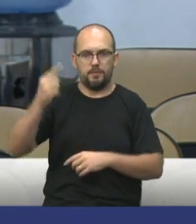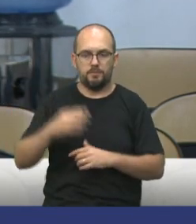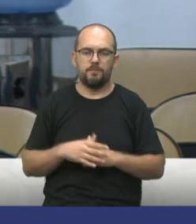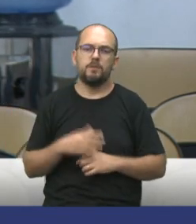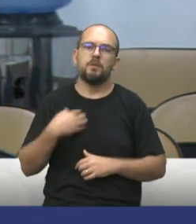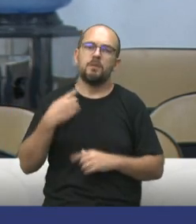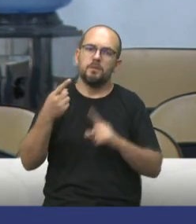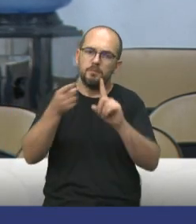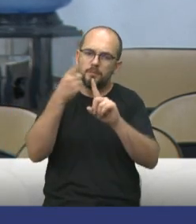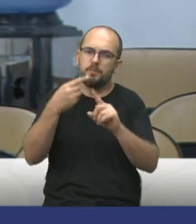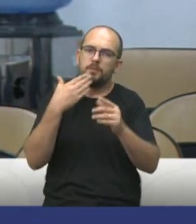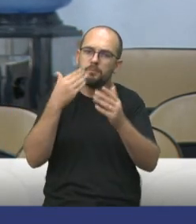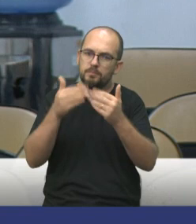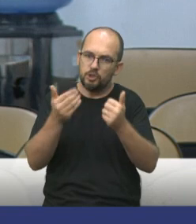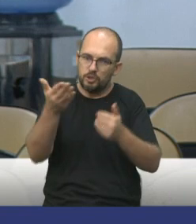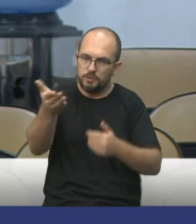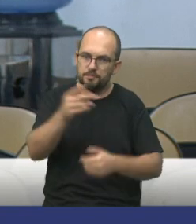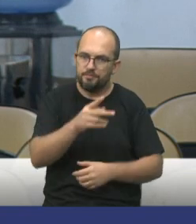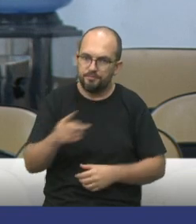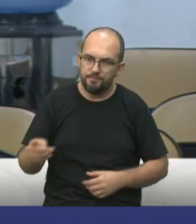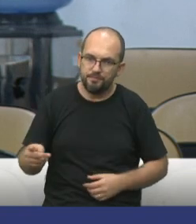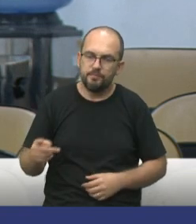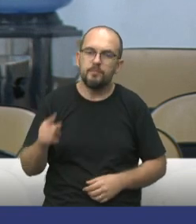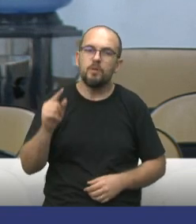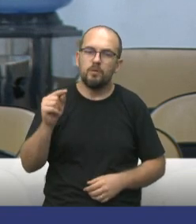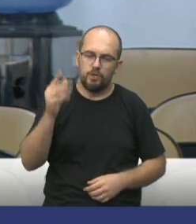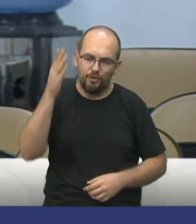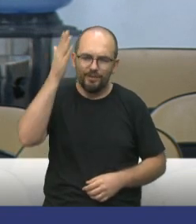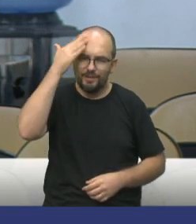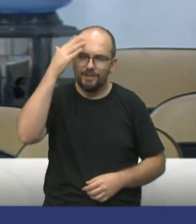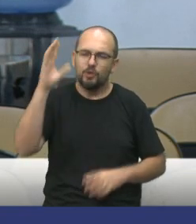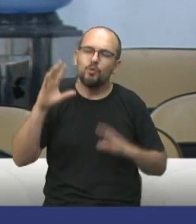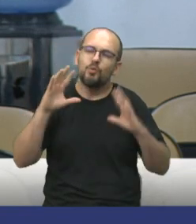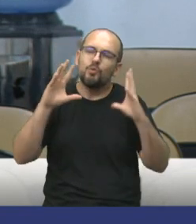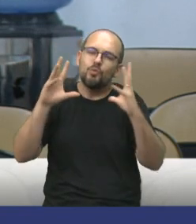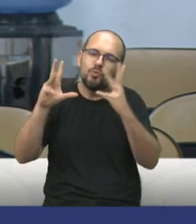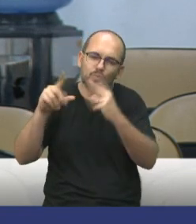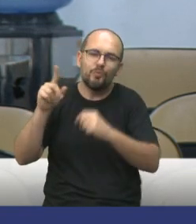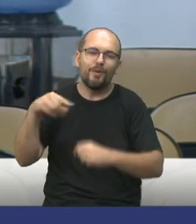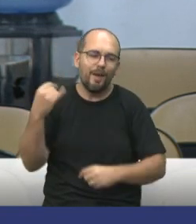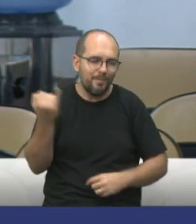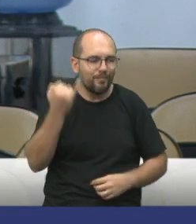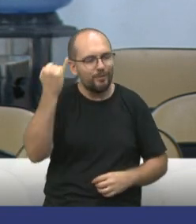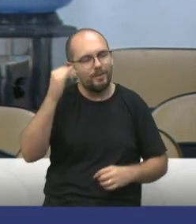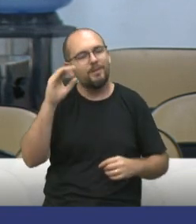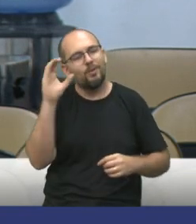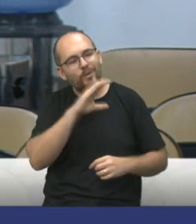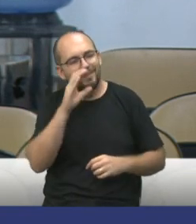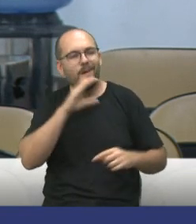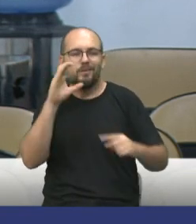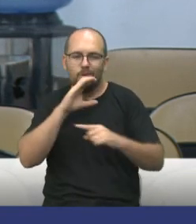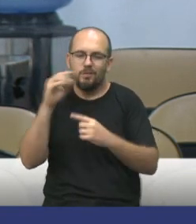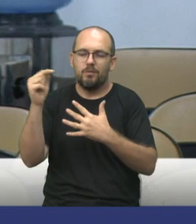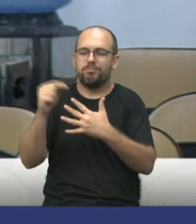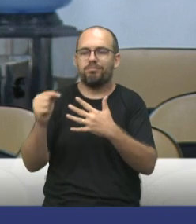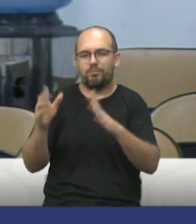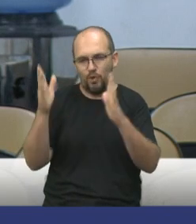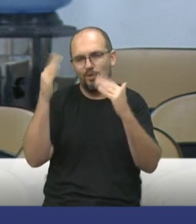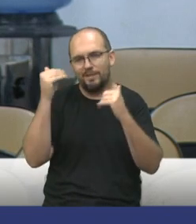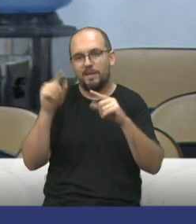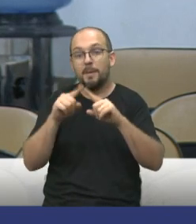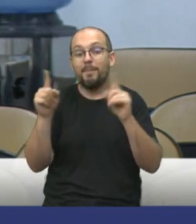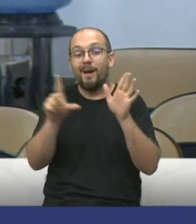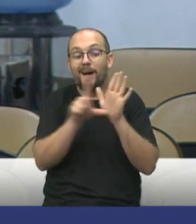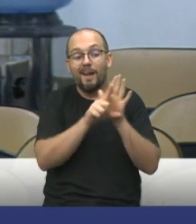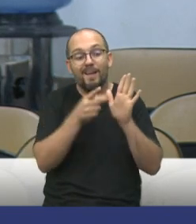comissão, ao senhor presidente, é que eu sei que tudo é importante, né? Todo mundo tem a sua urgência, mas a nossa lei diz que